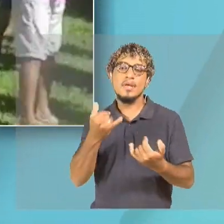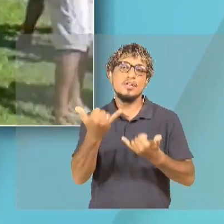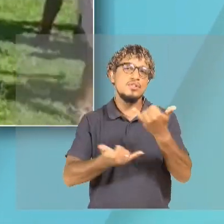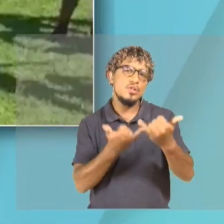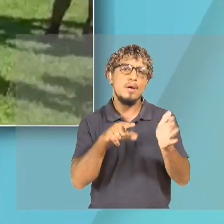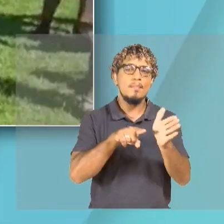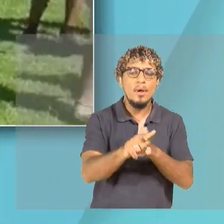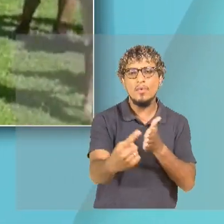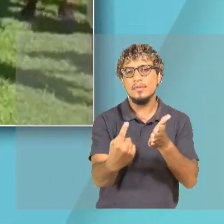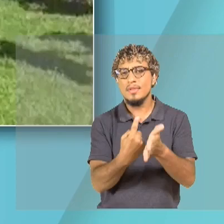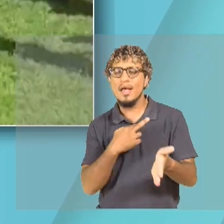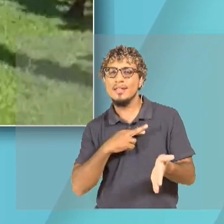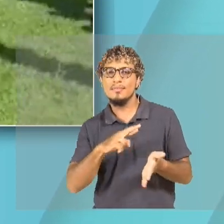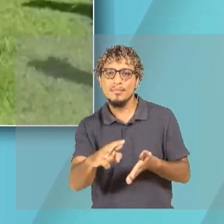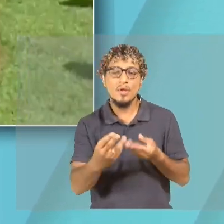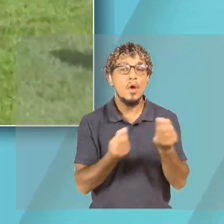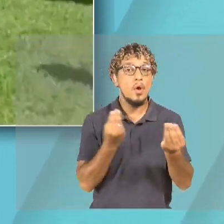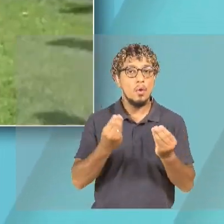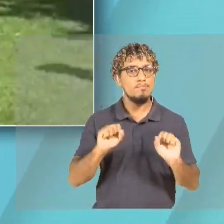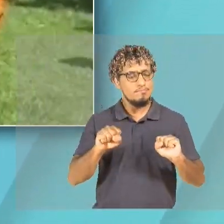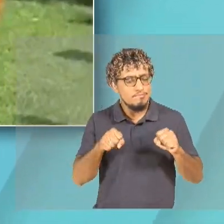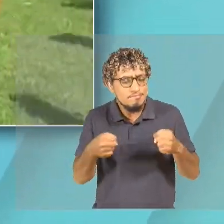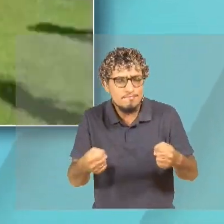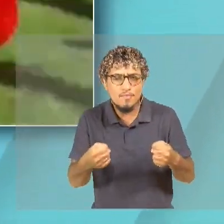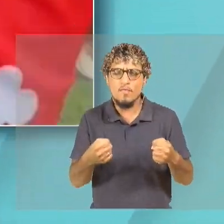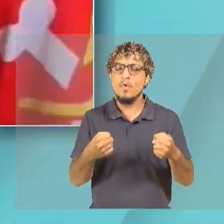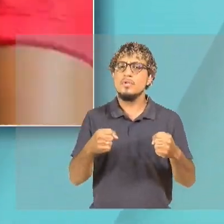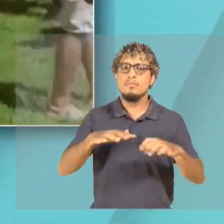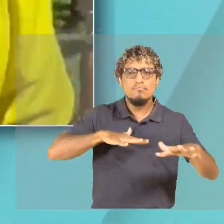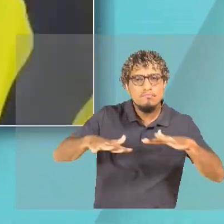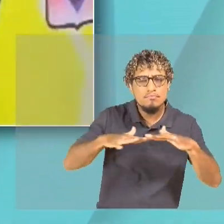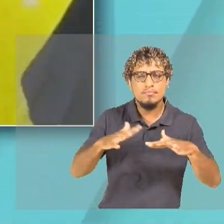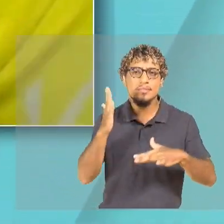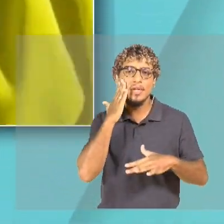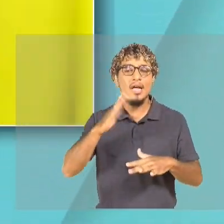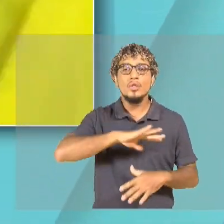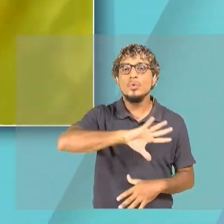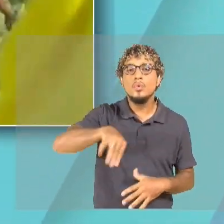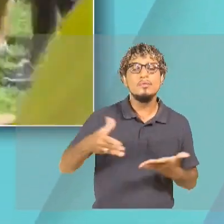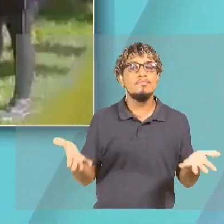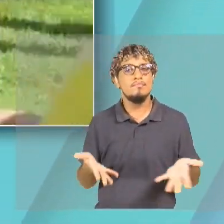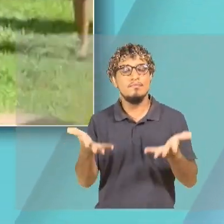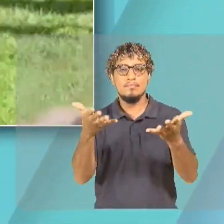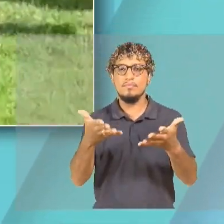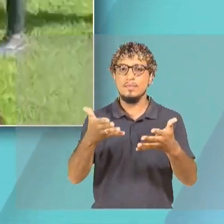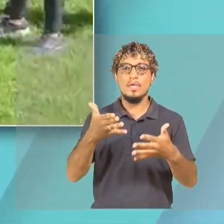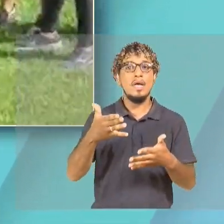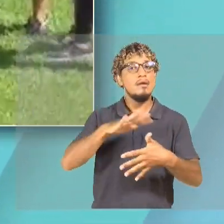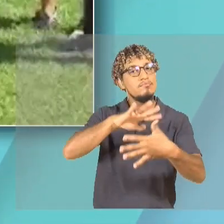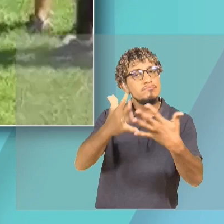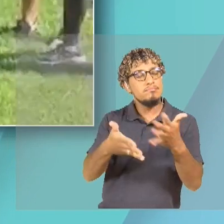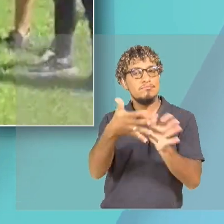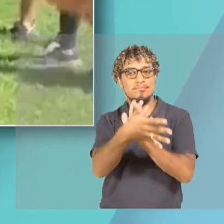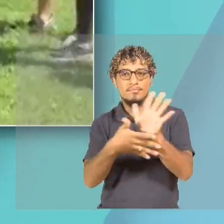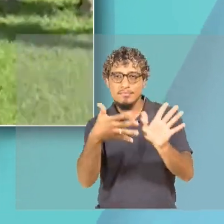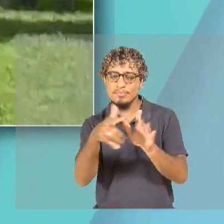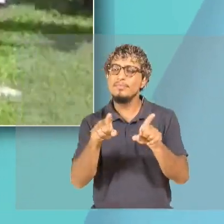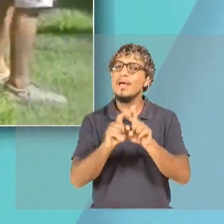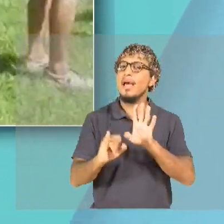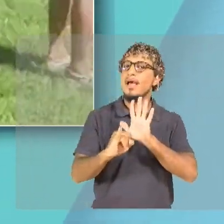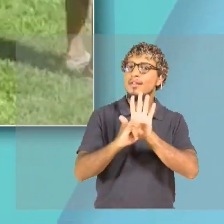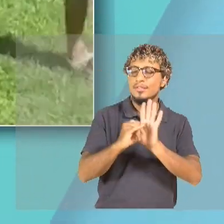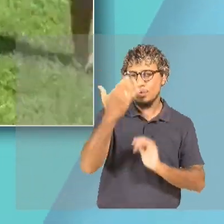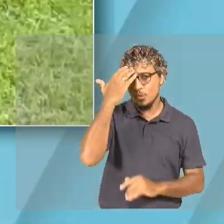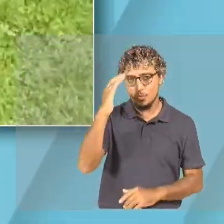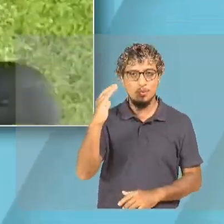de perguntas e respostas, provas de resistência e agilidade, tudo para valorizar a língua de sinais, a